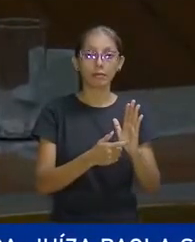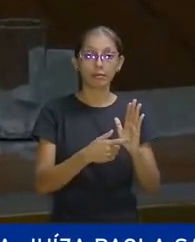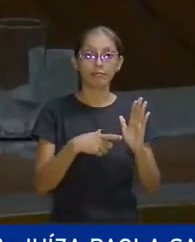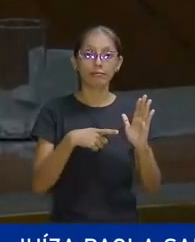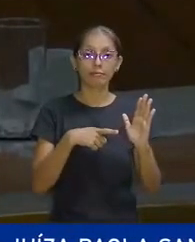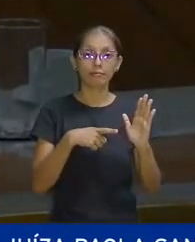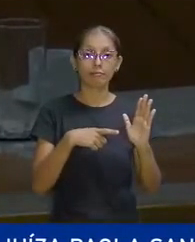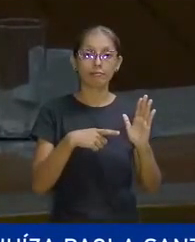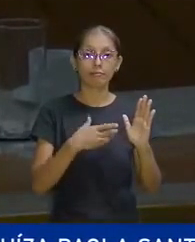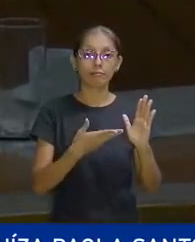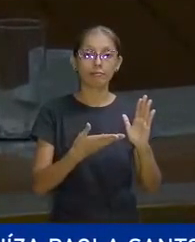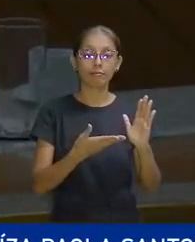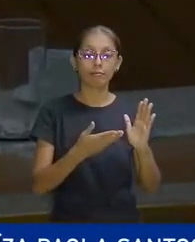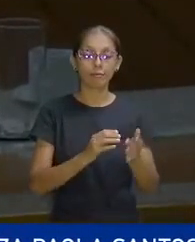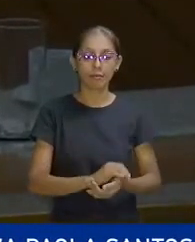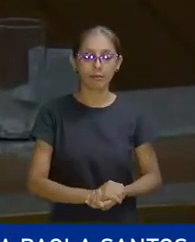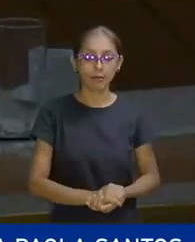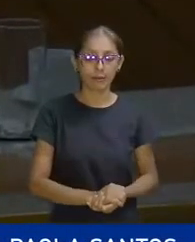dizendo assim,